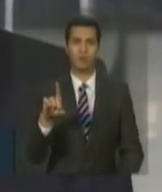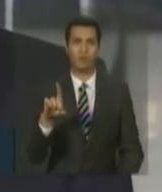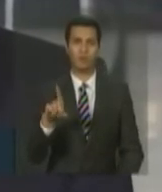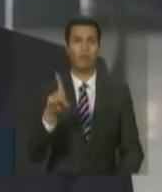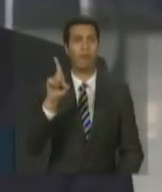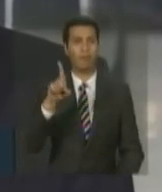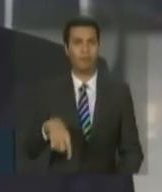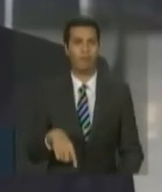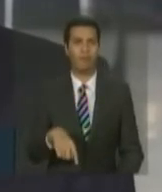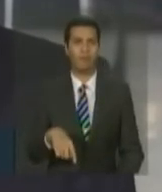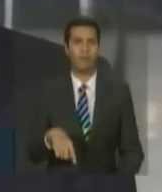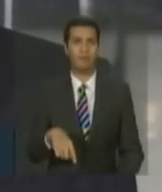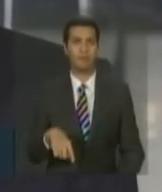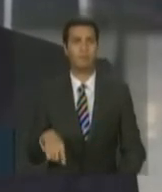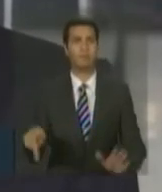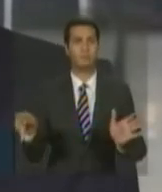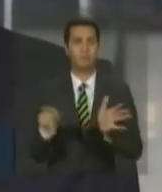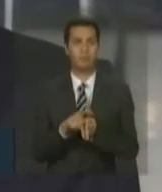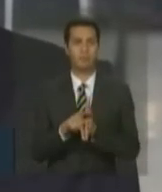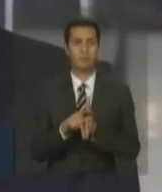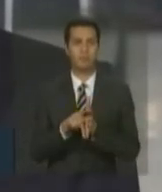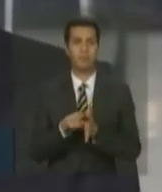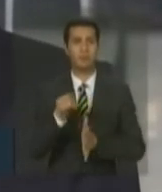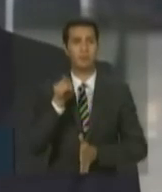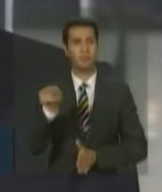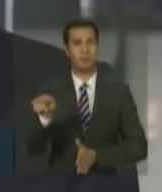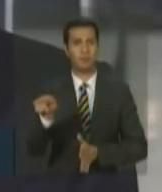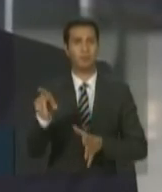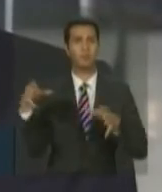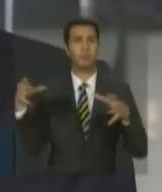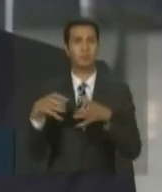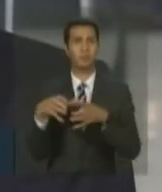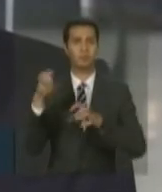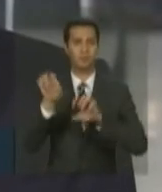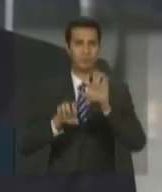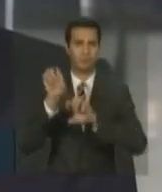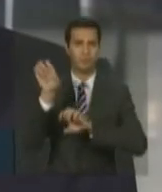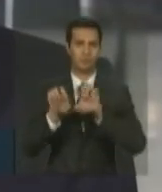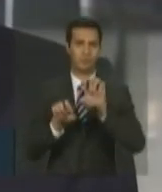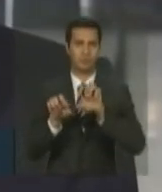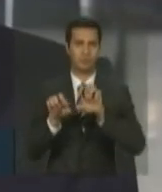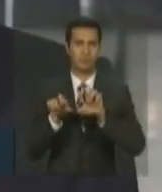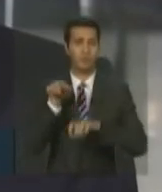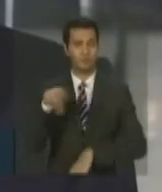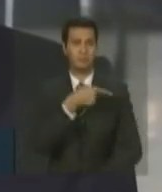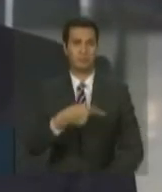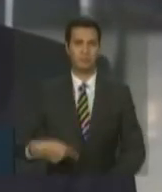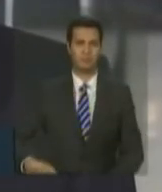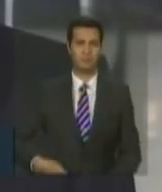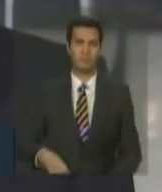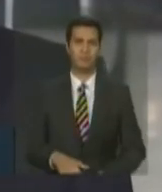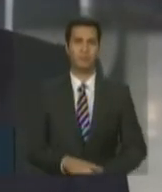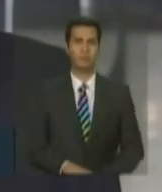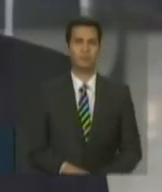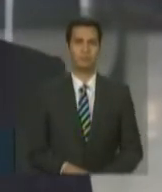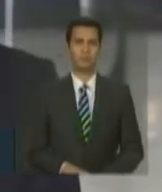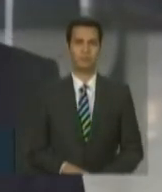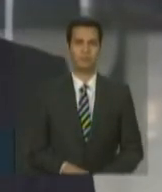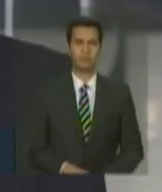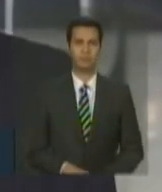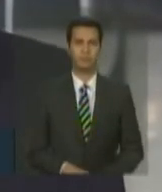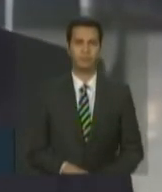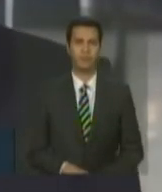hoje é desenvolvido por esse complexo de empresas que ele preside.